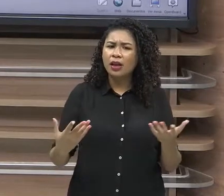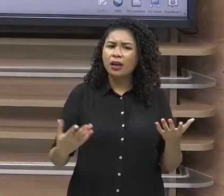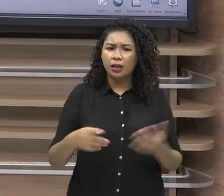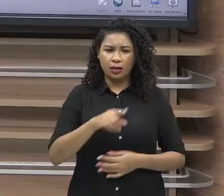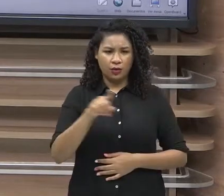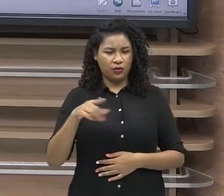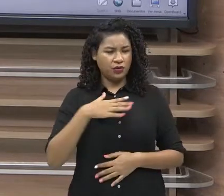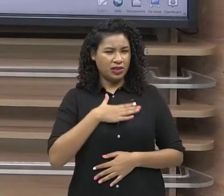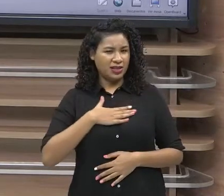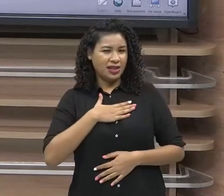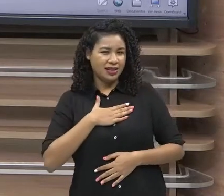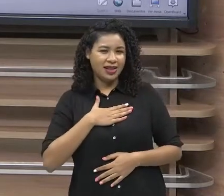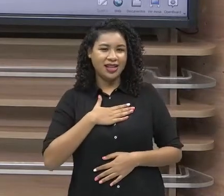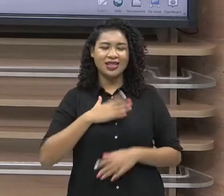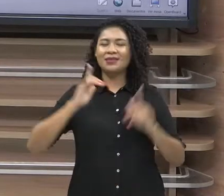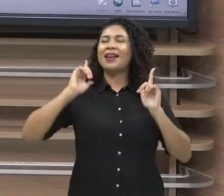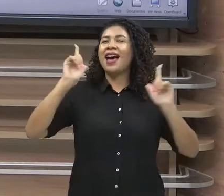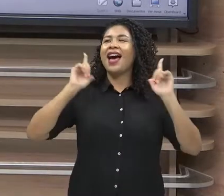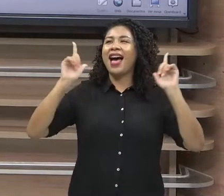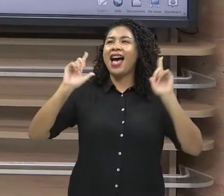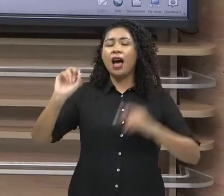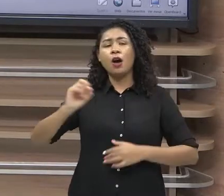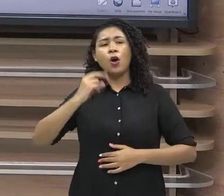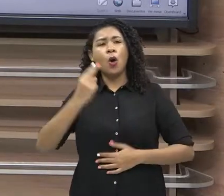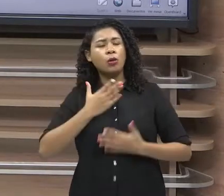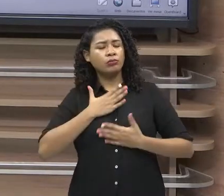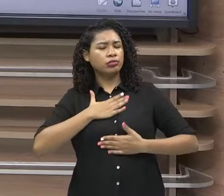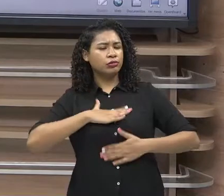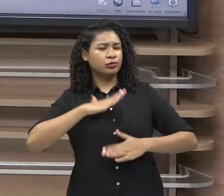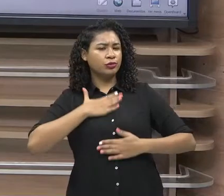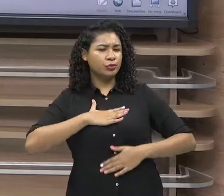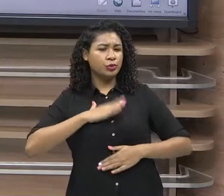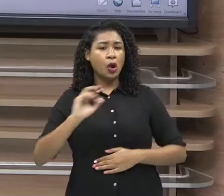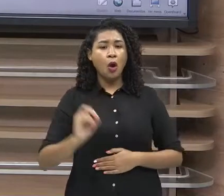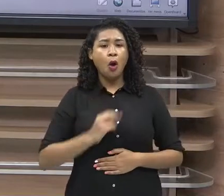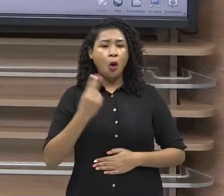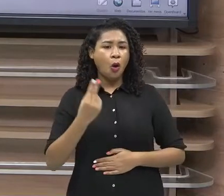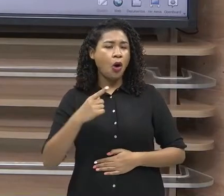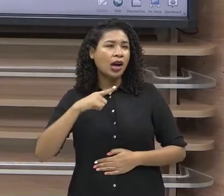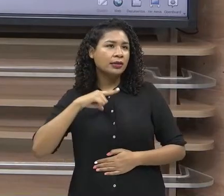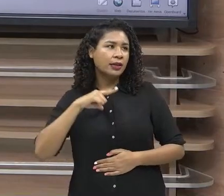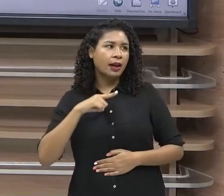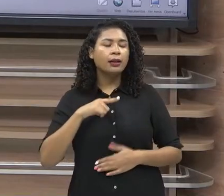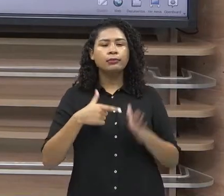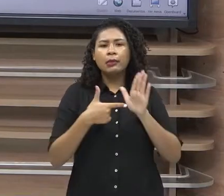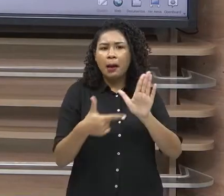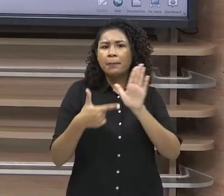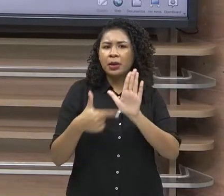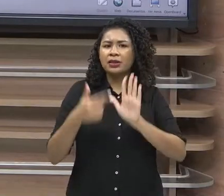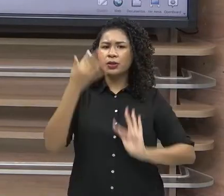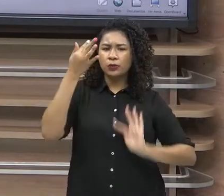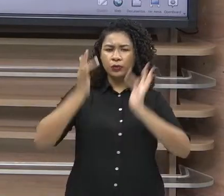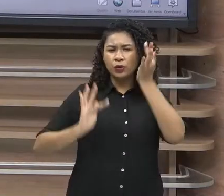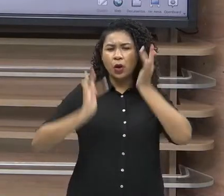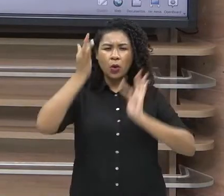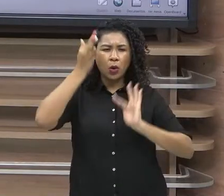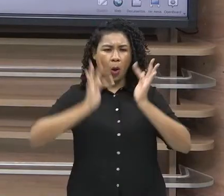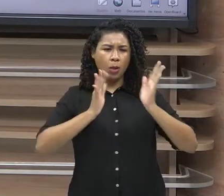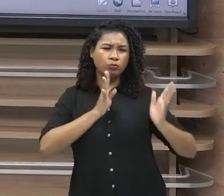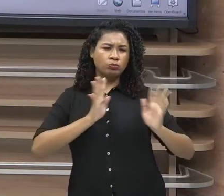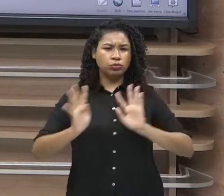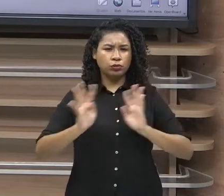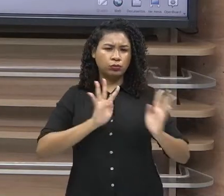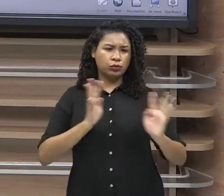se divertir, para relaxar? Ou se apresenta numa agremiação folclórica de